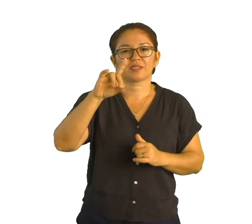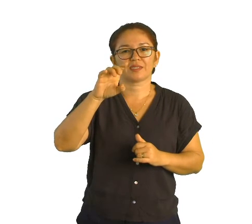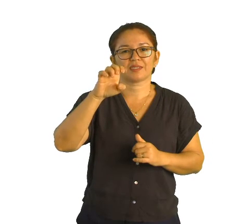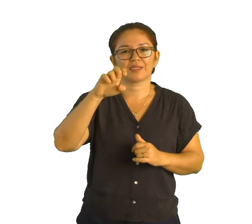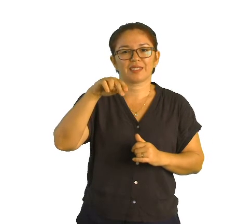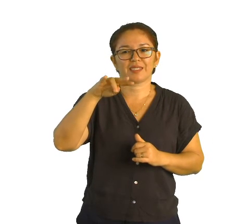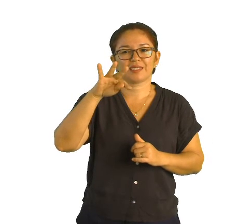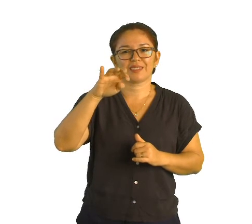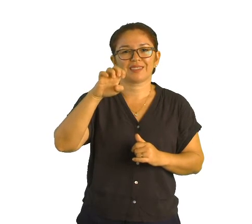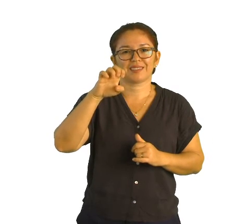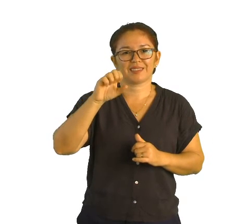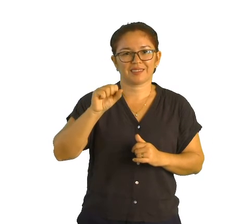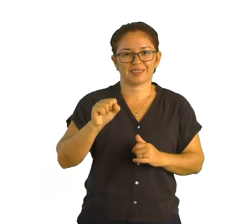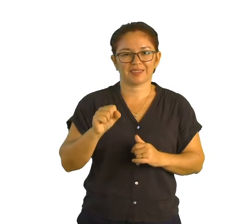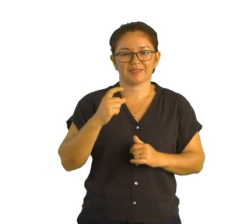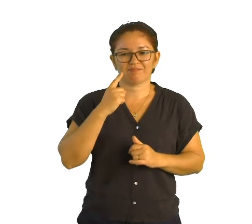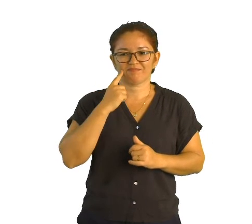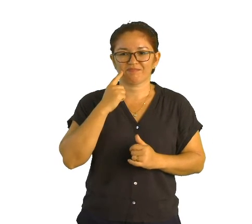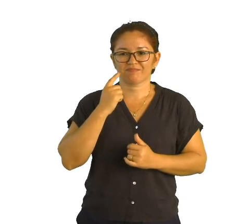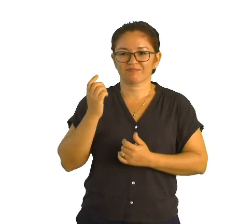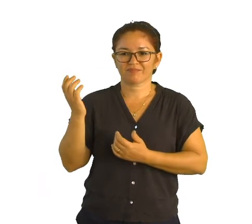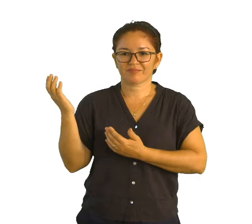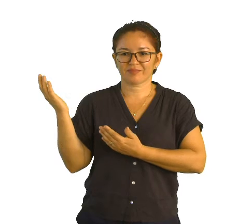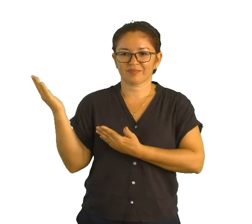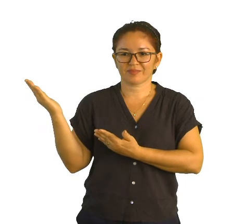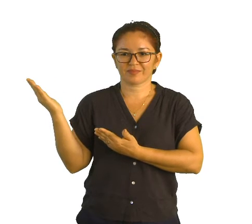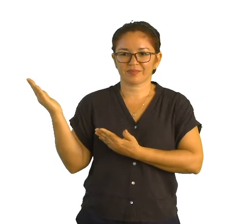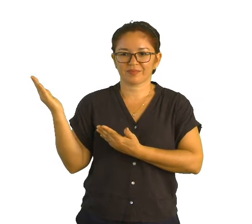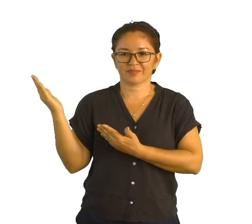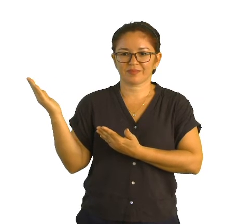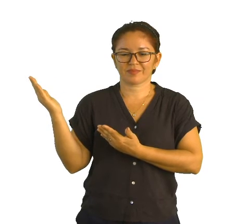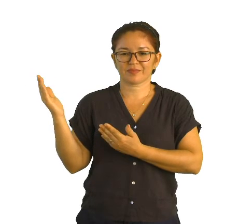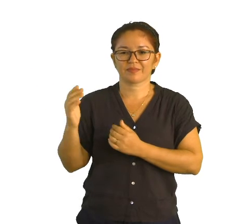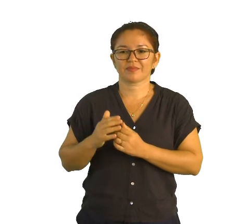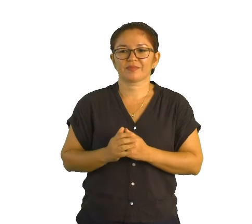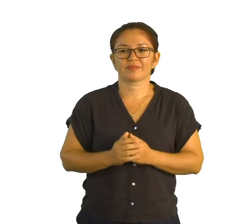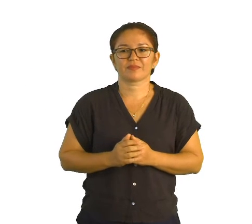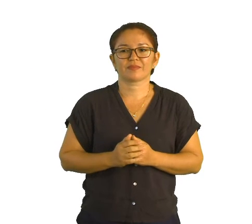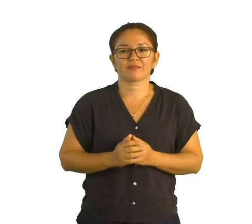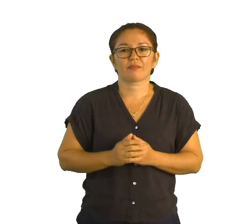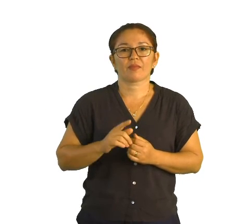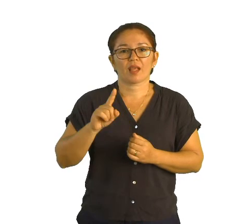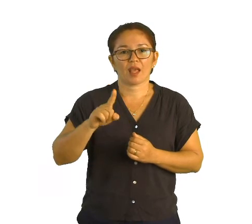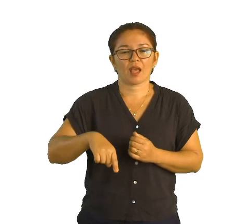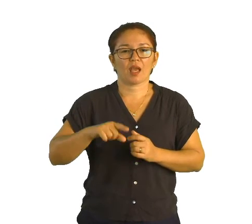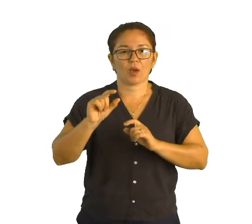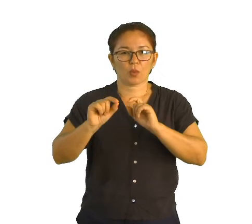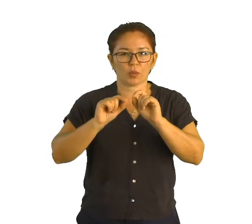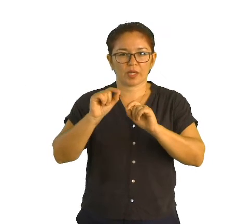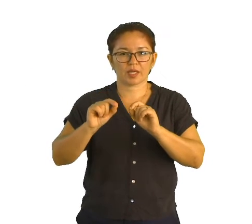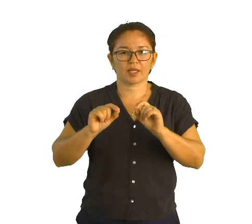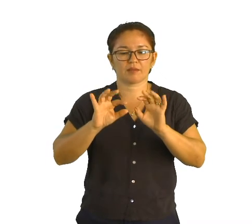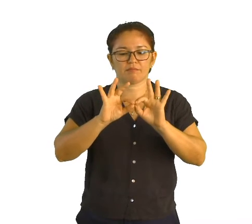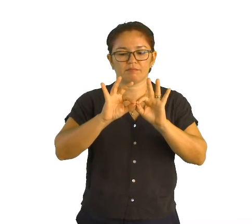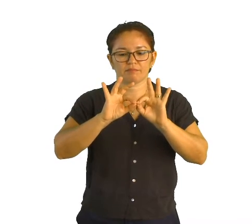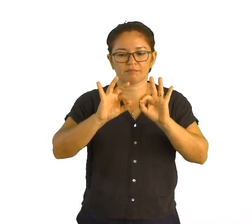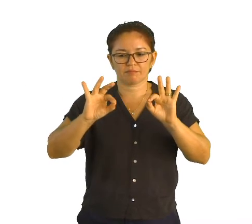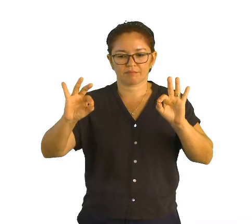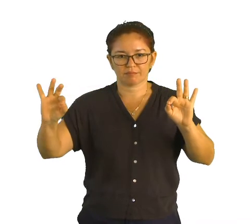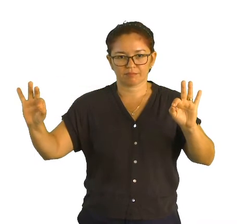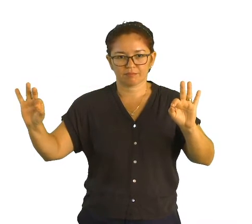seja, podem estar ocupando a mesma posição no plano. Nesse caso,